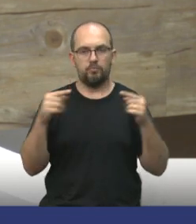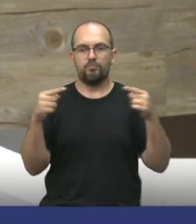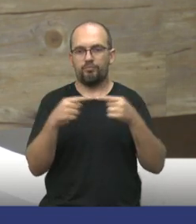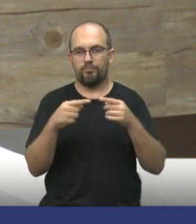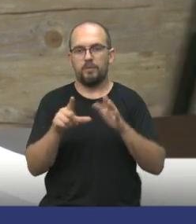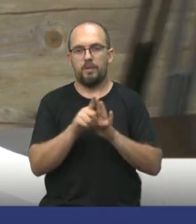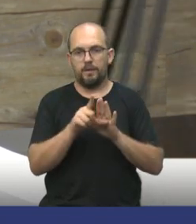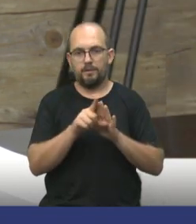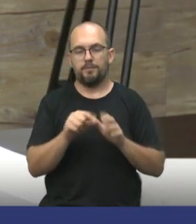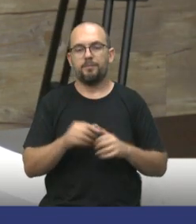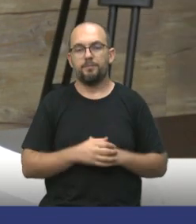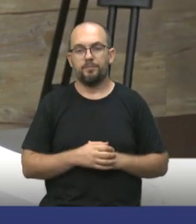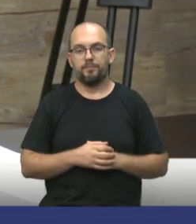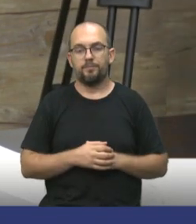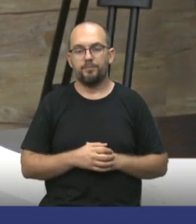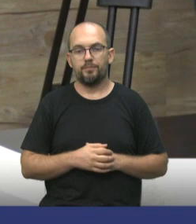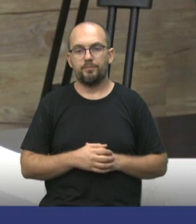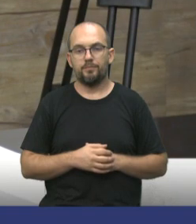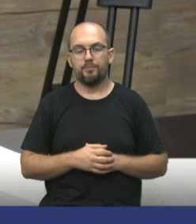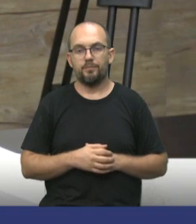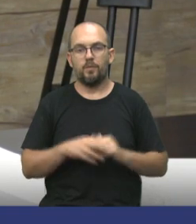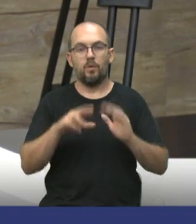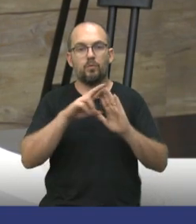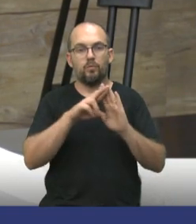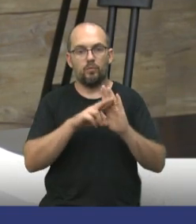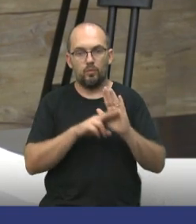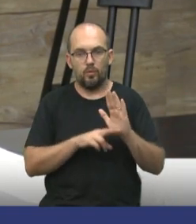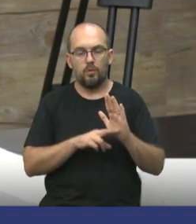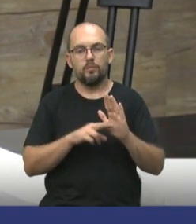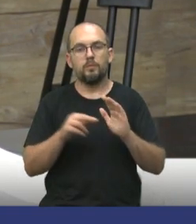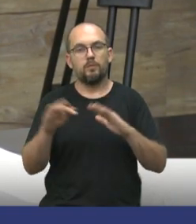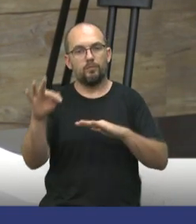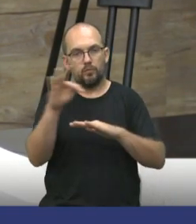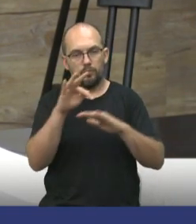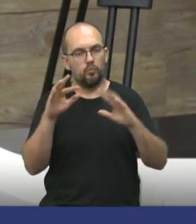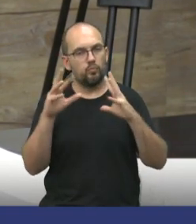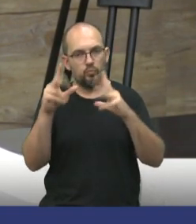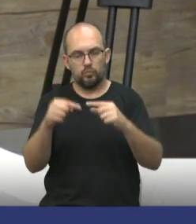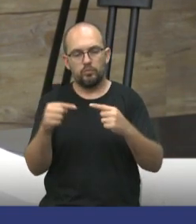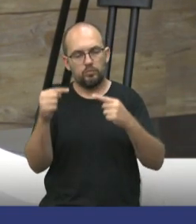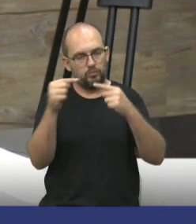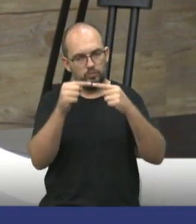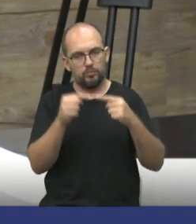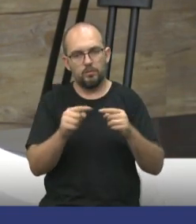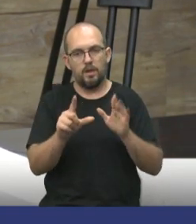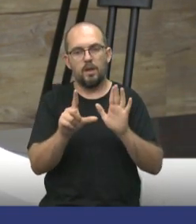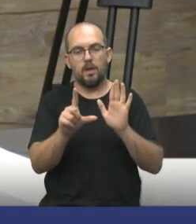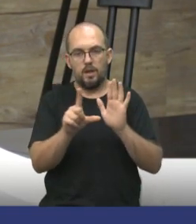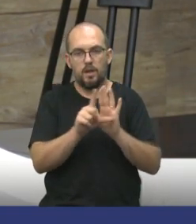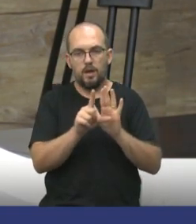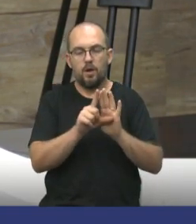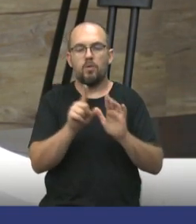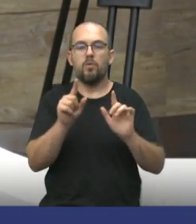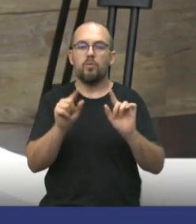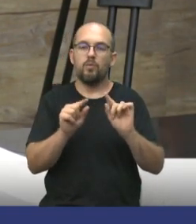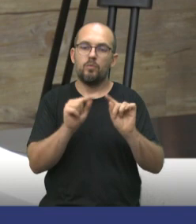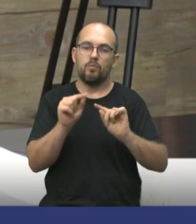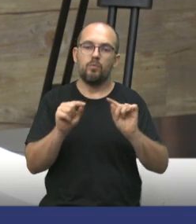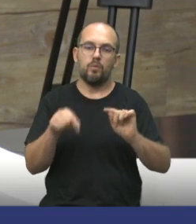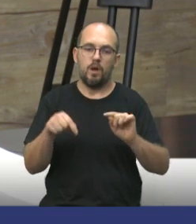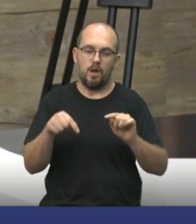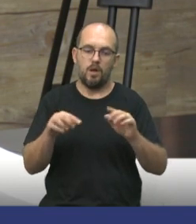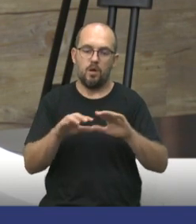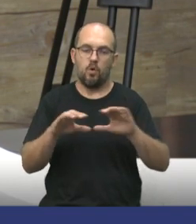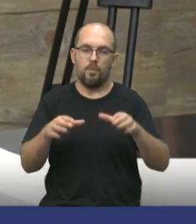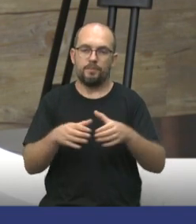A espécie normativa e demais requisitos formais atendem aos princípios da legalidade, motivo pelo qual esta